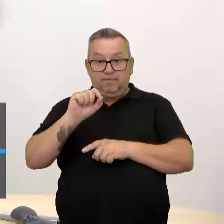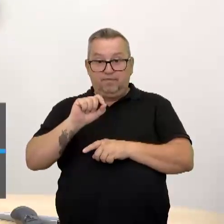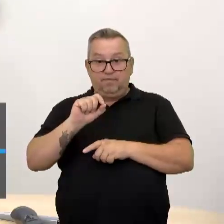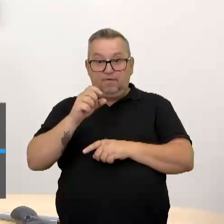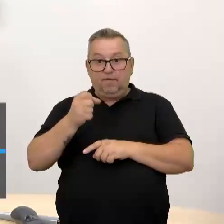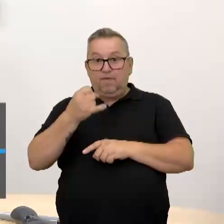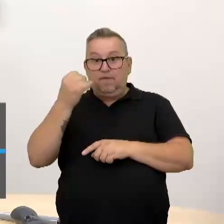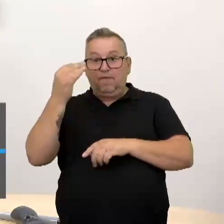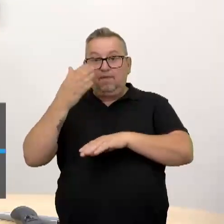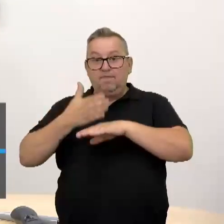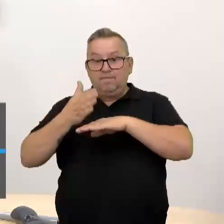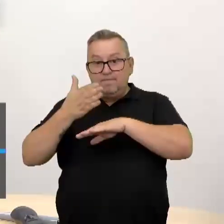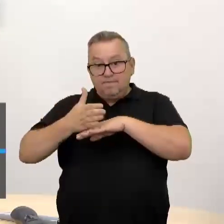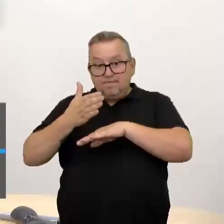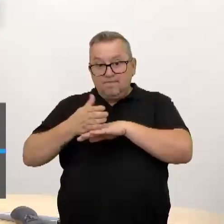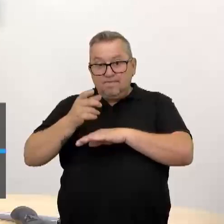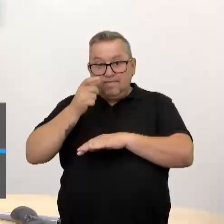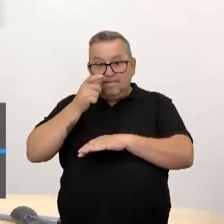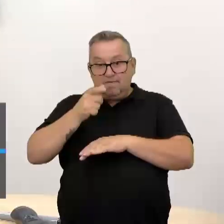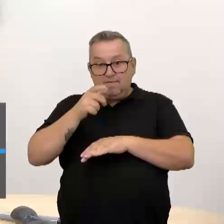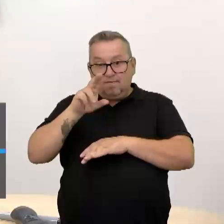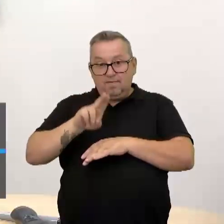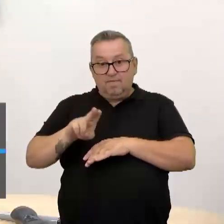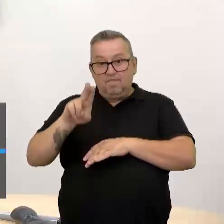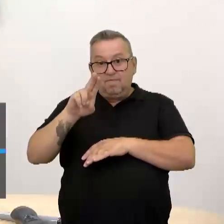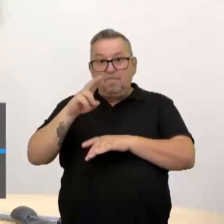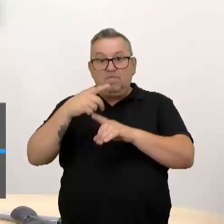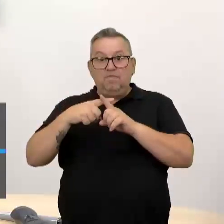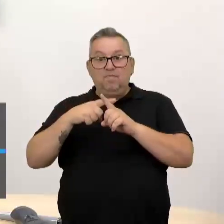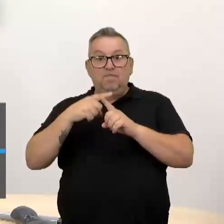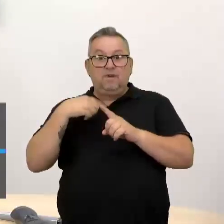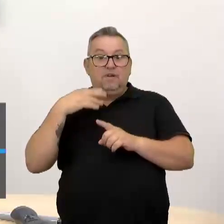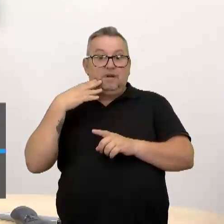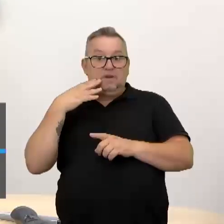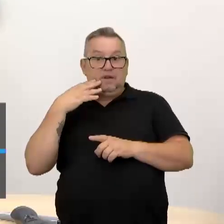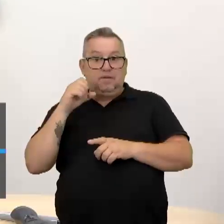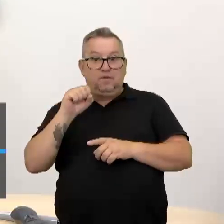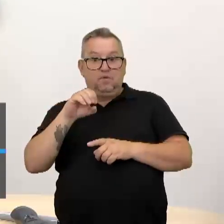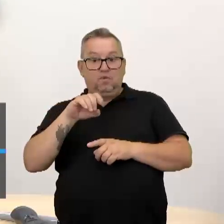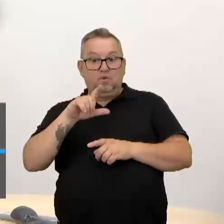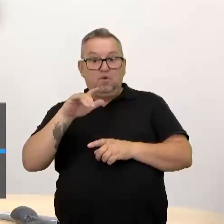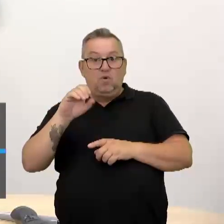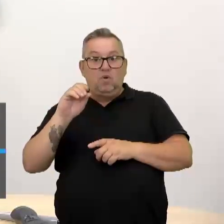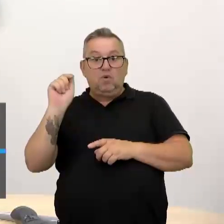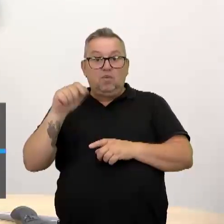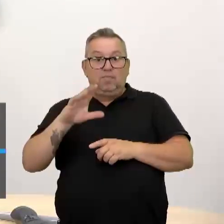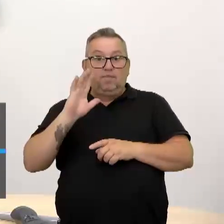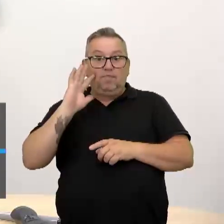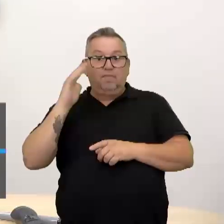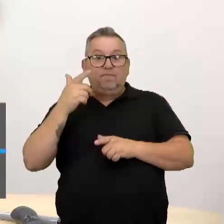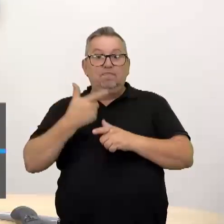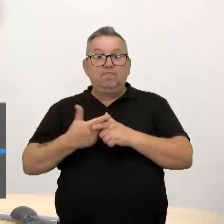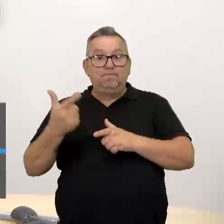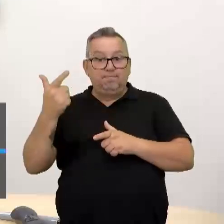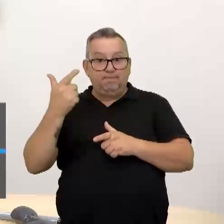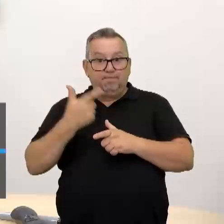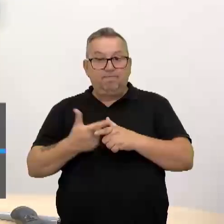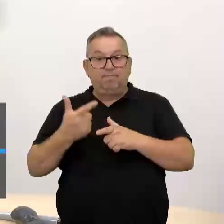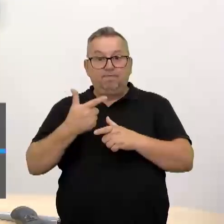várias utilidades, né? Então tem que saber utilizar, porque a gente sabe que o solo é suscetível aí a